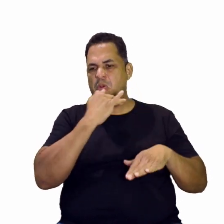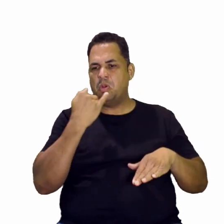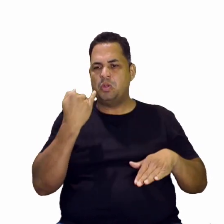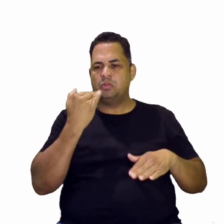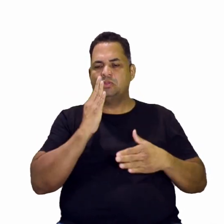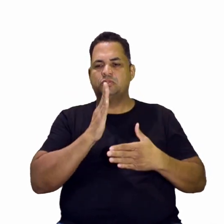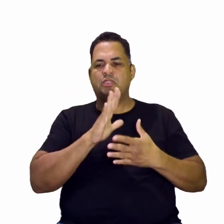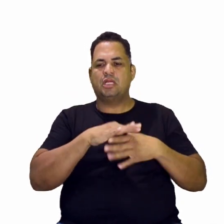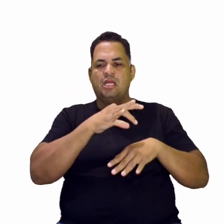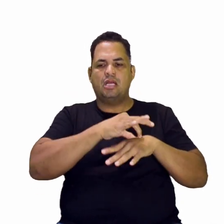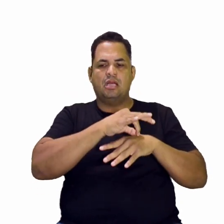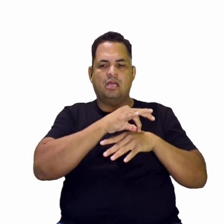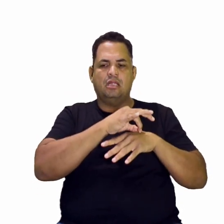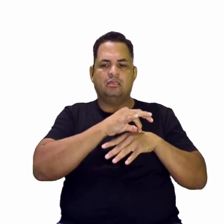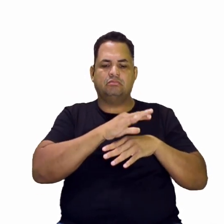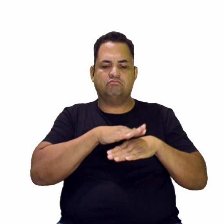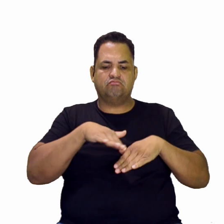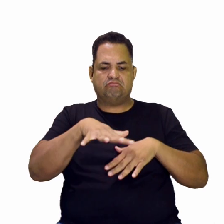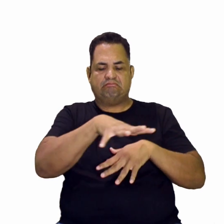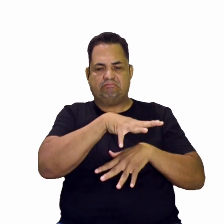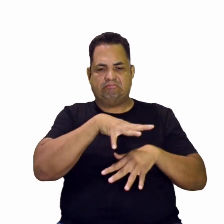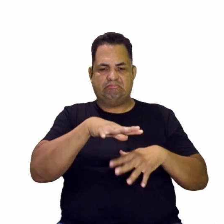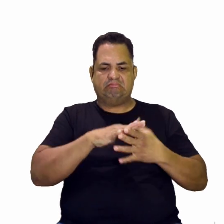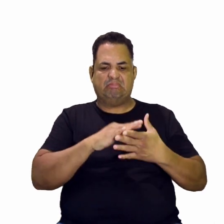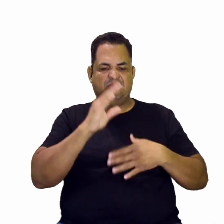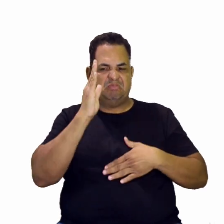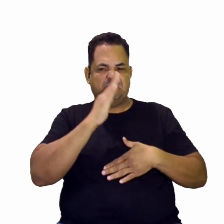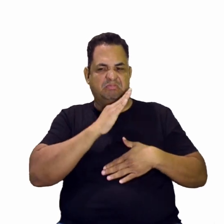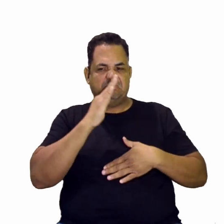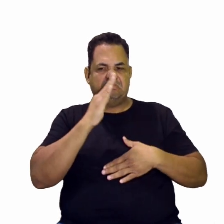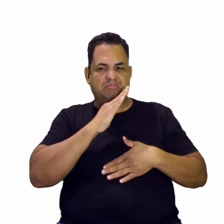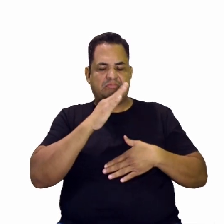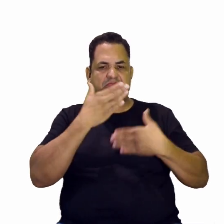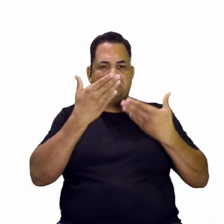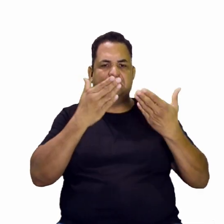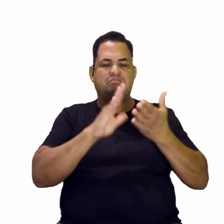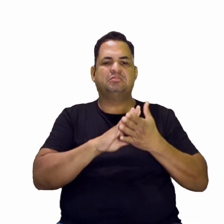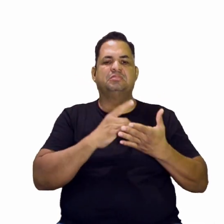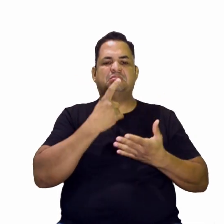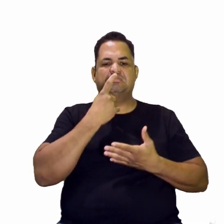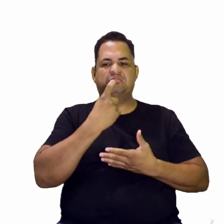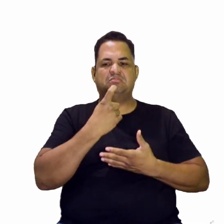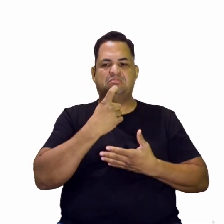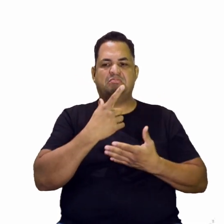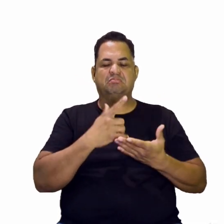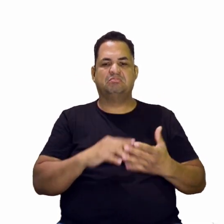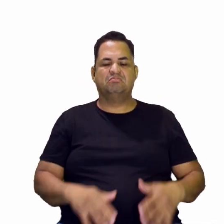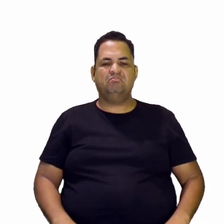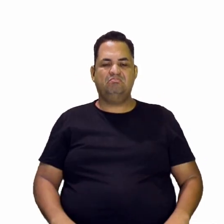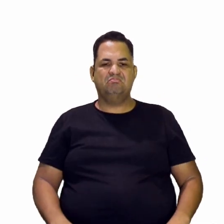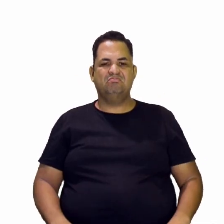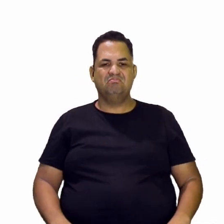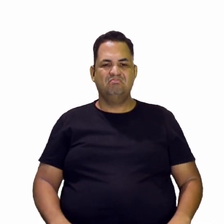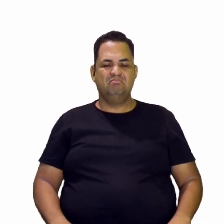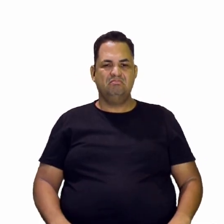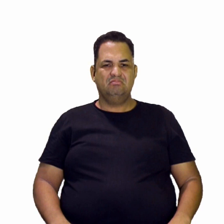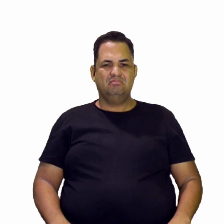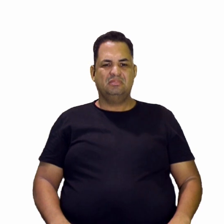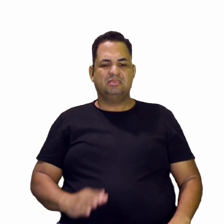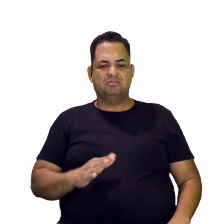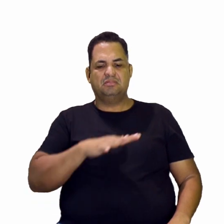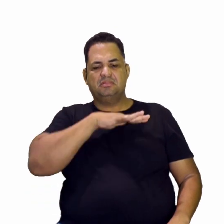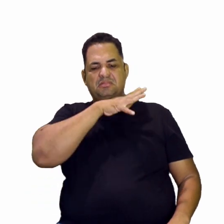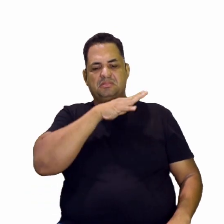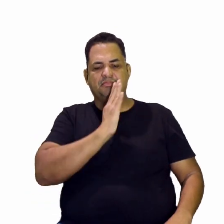deteriorização, tá? Já está ali fétido, o animal já passou de um tempo já que faleceu, né?